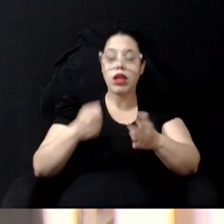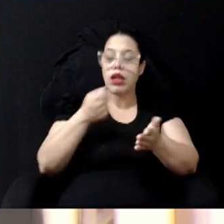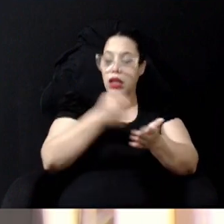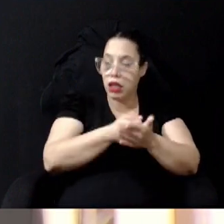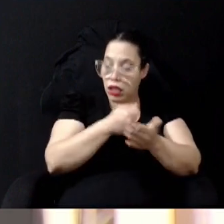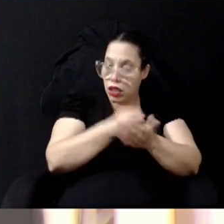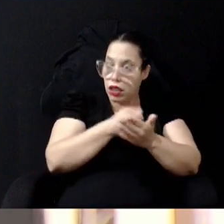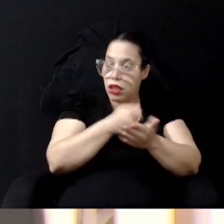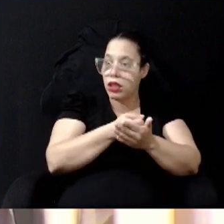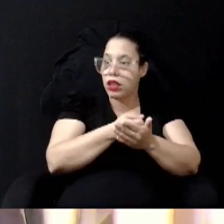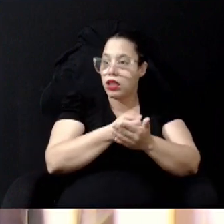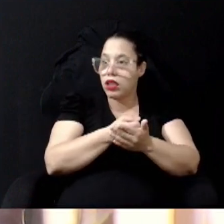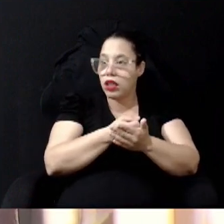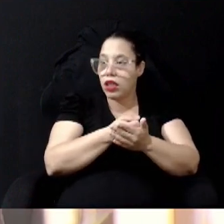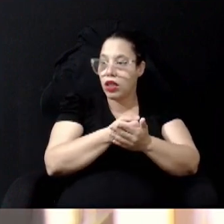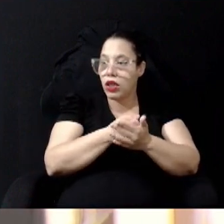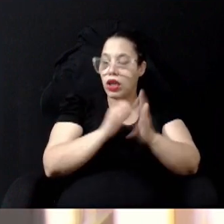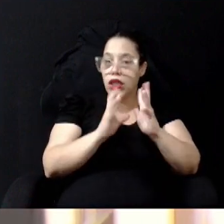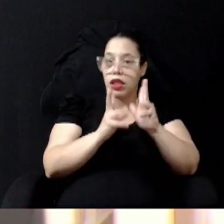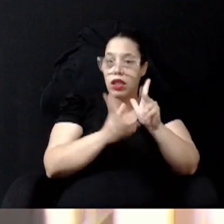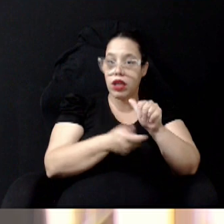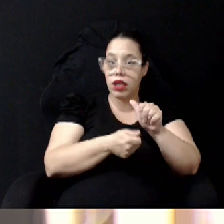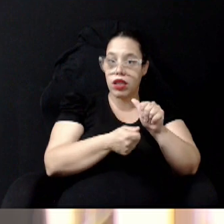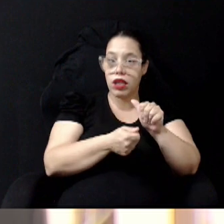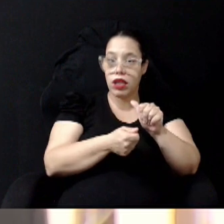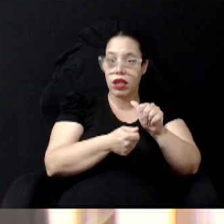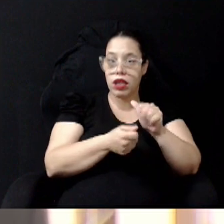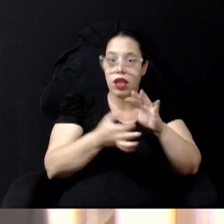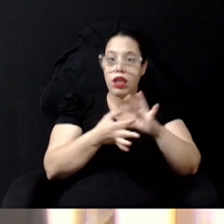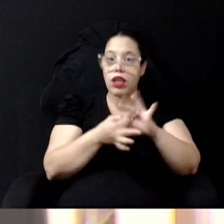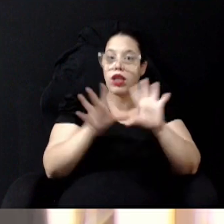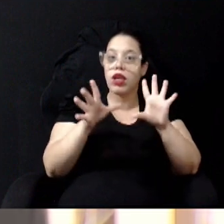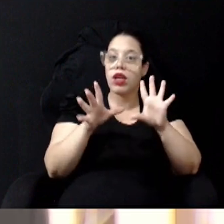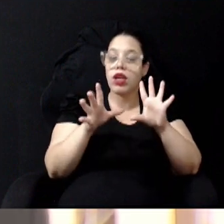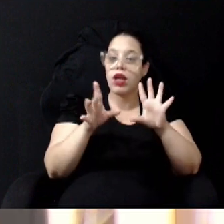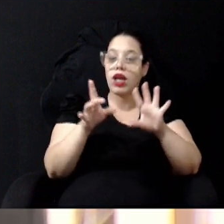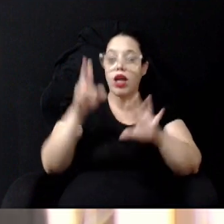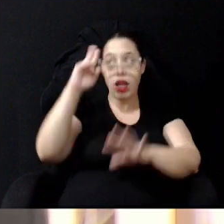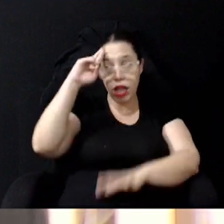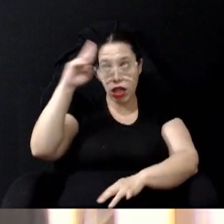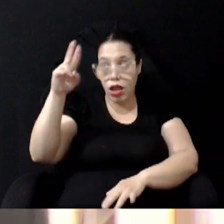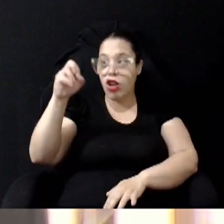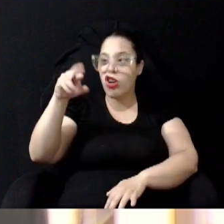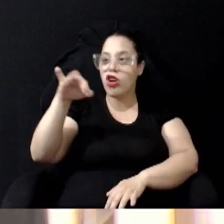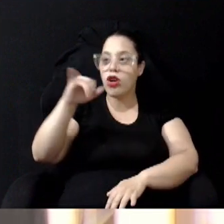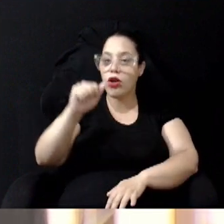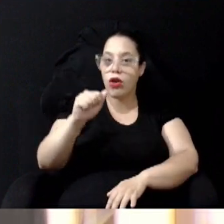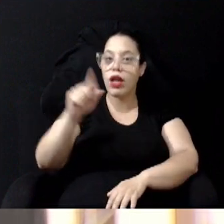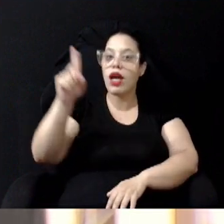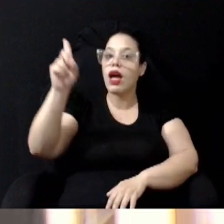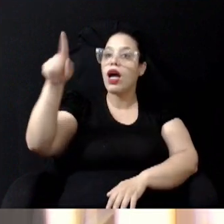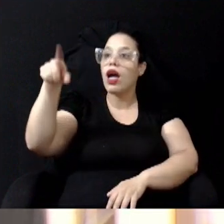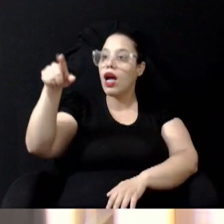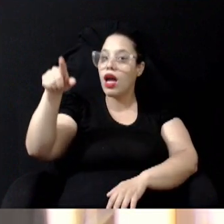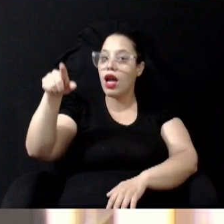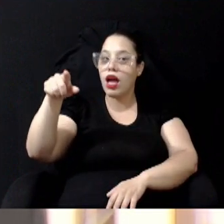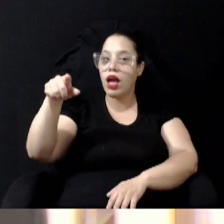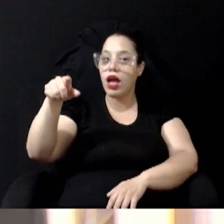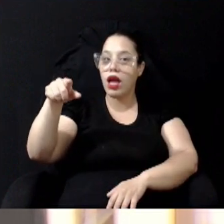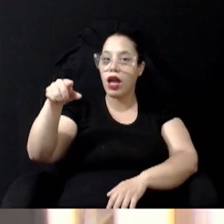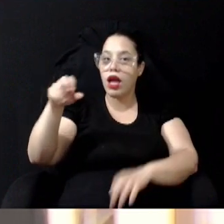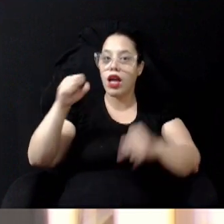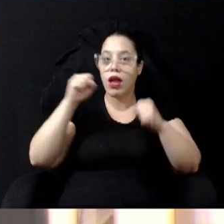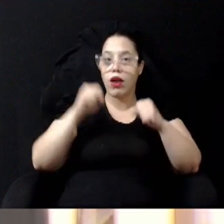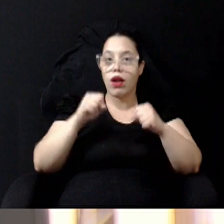campanha internacional pela liberdade da dona Sônia. É a dona Sônia, que muita gente pode não saber quem